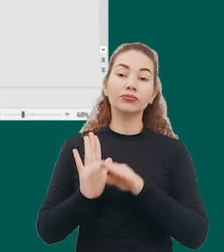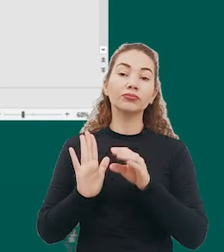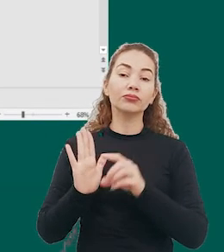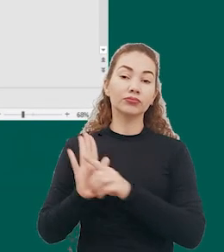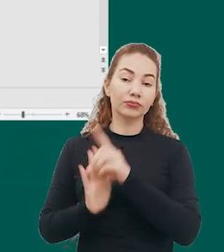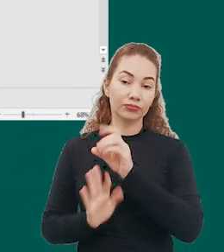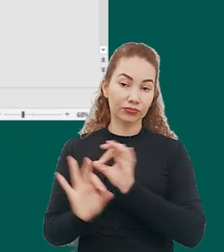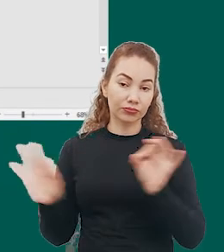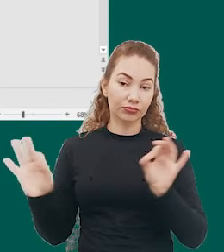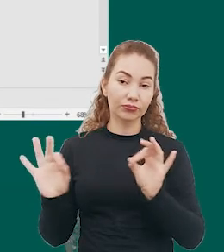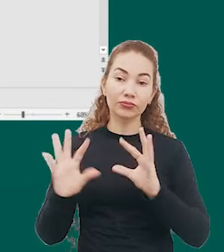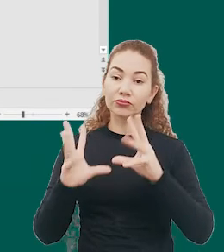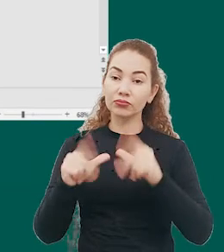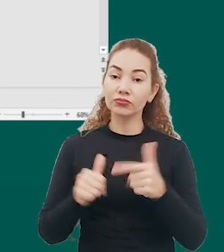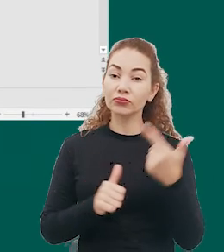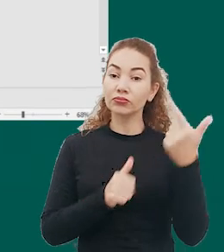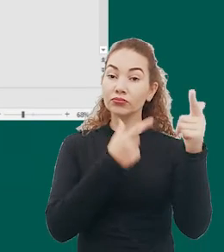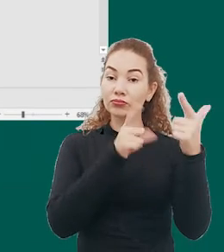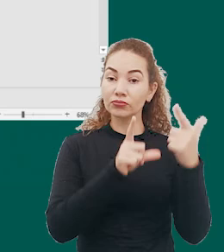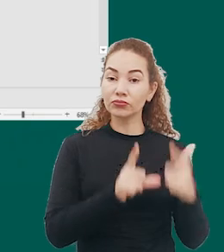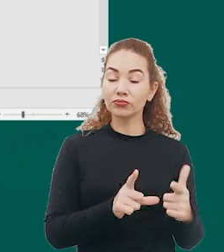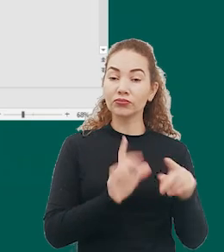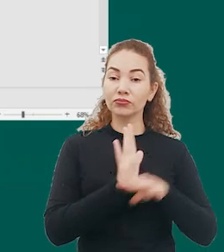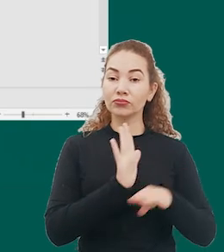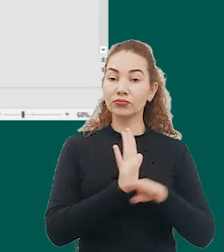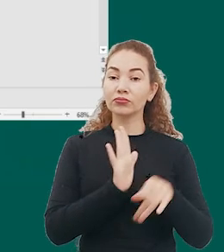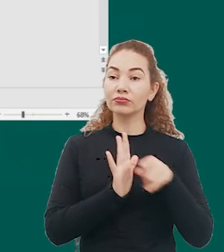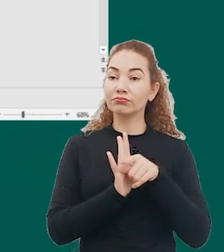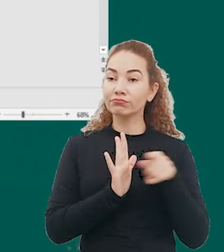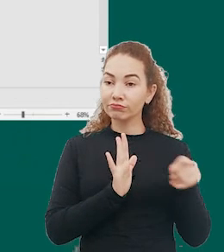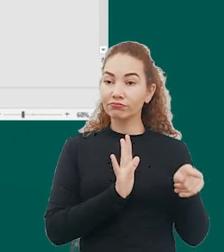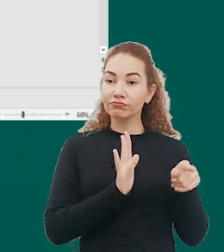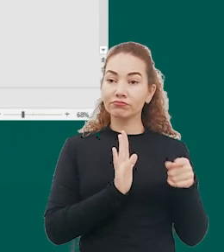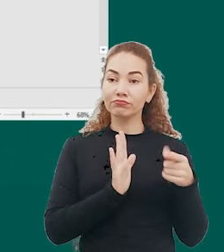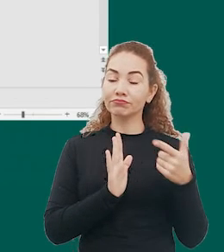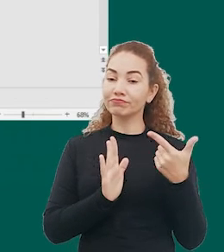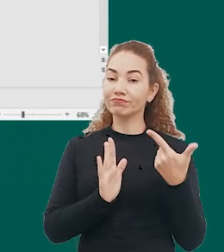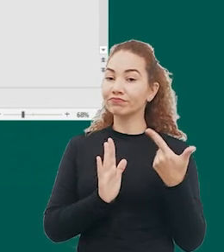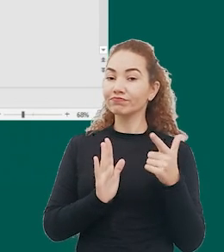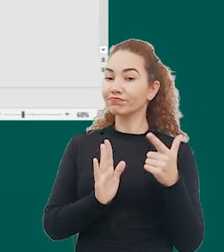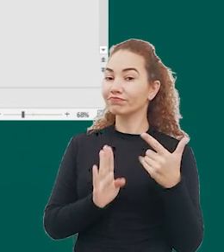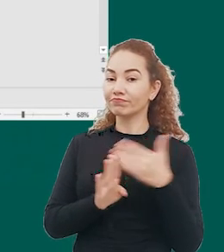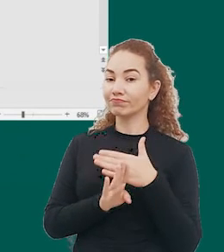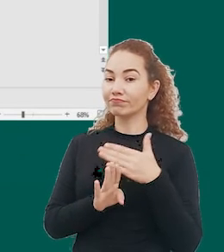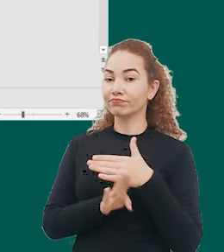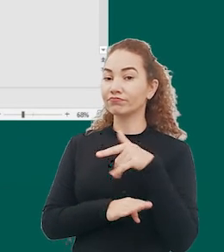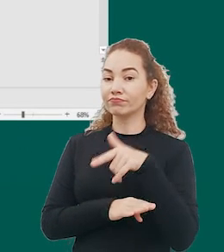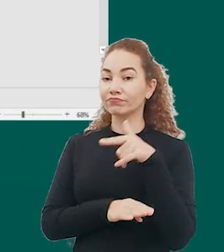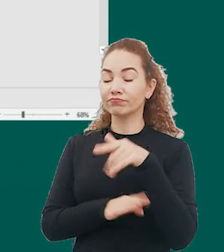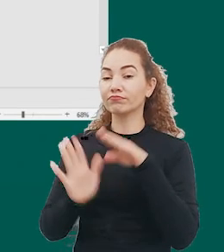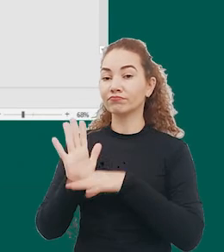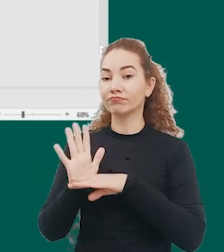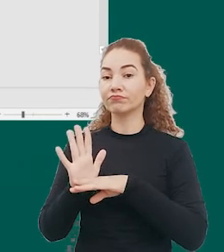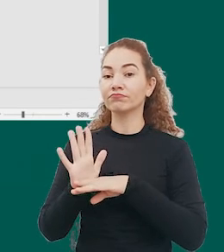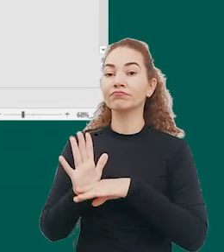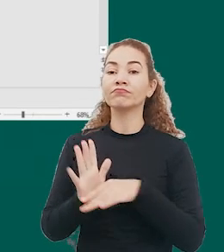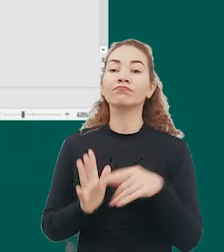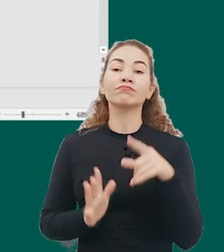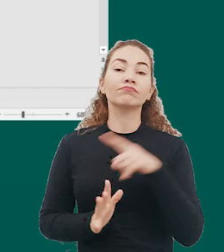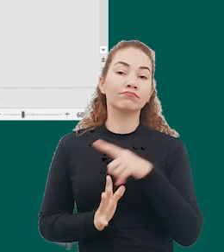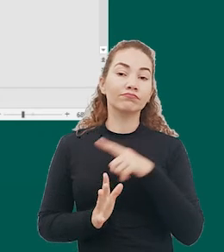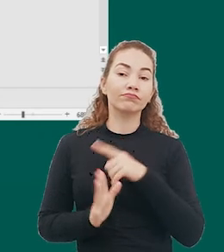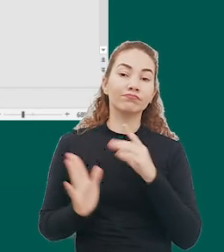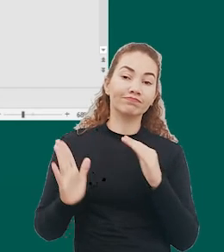simplificada, todas as demais deduções, elas não participam dessa dedução. Nós